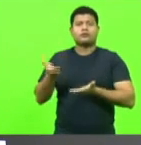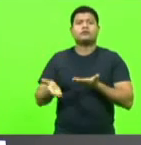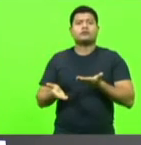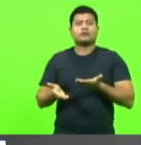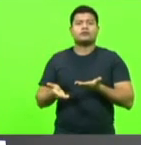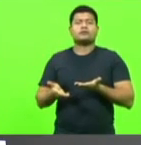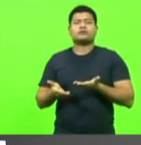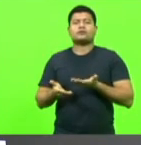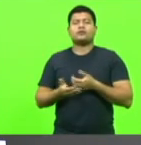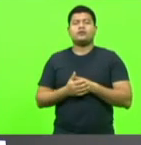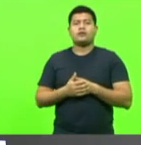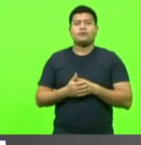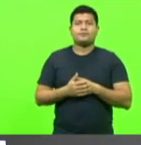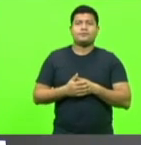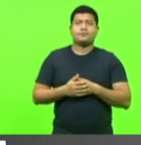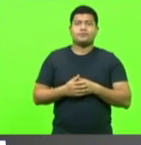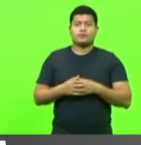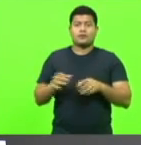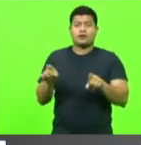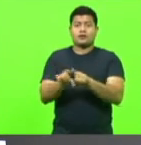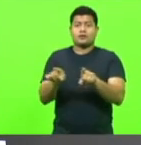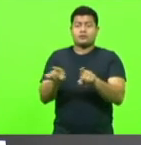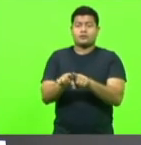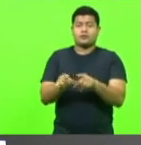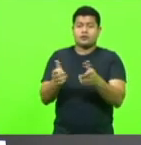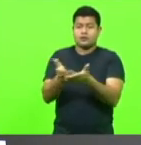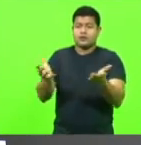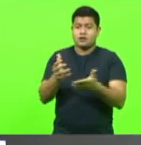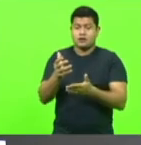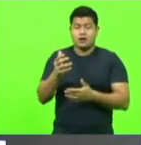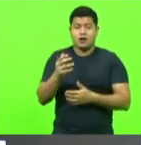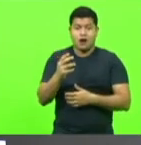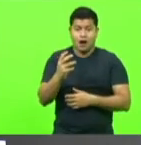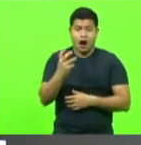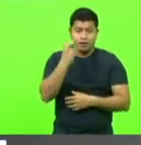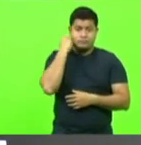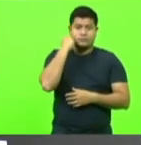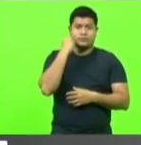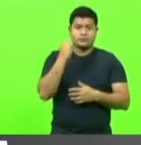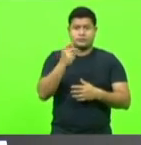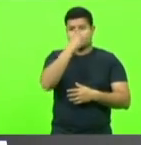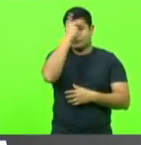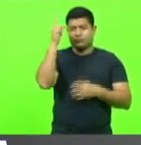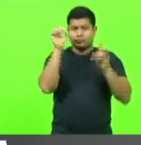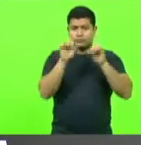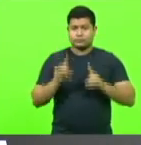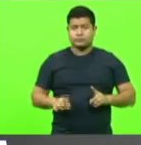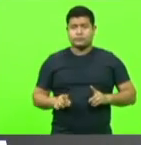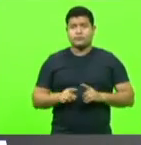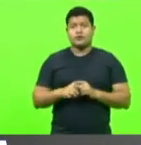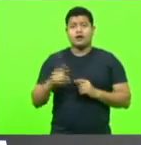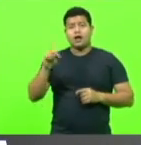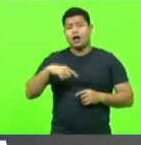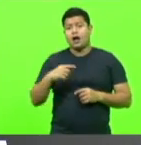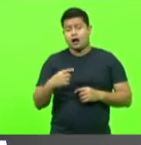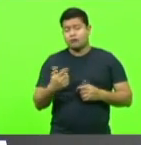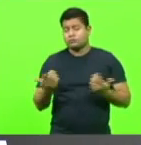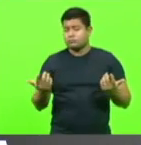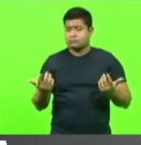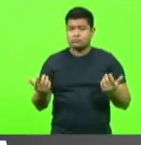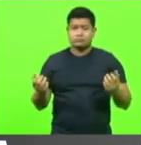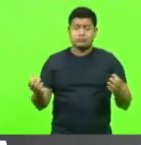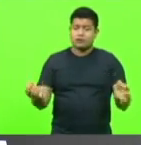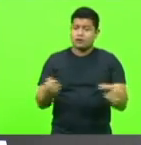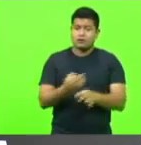e e abrigo as pessoas com deficiência tão cheia isso deputados algum